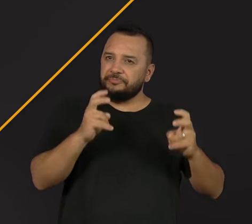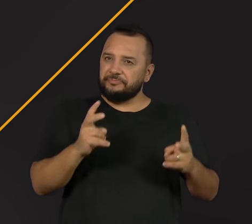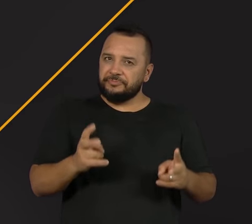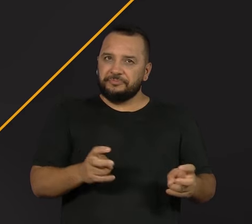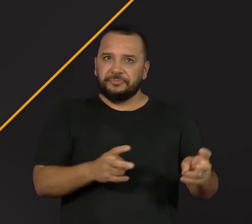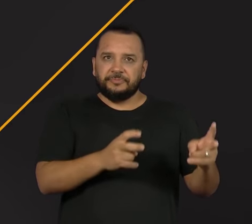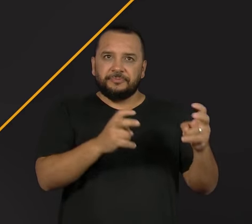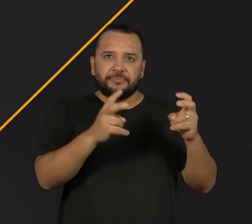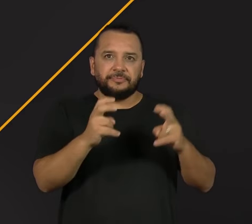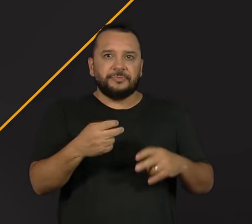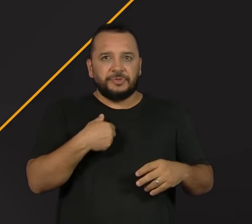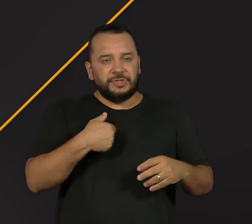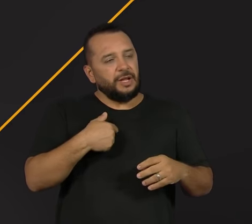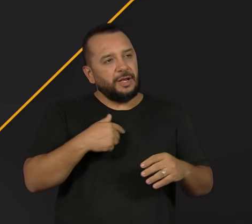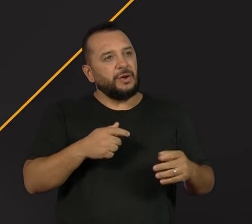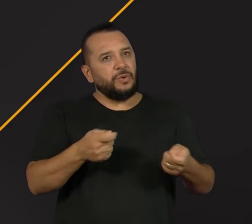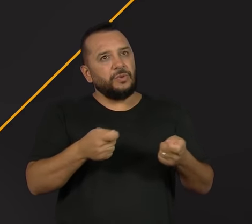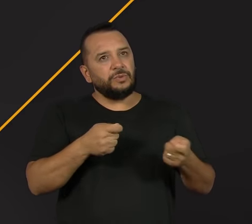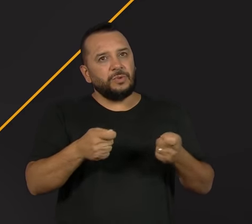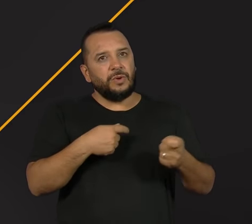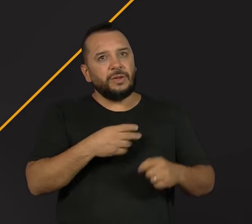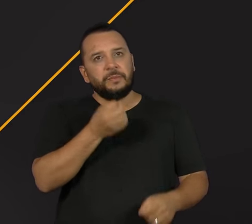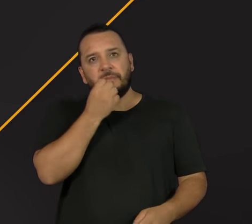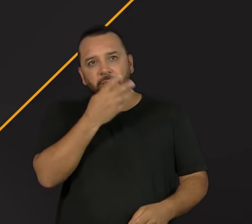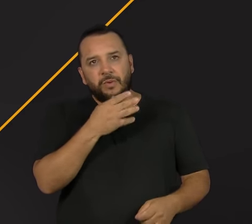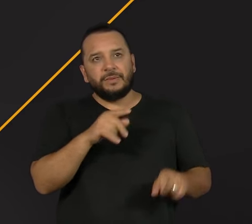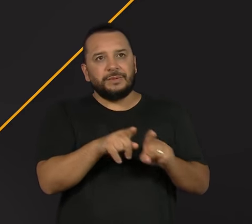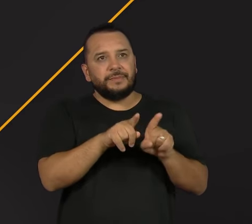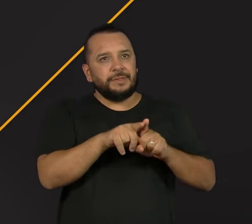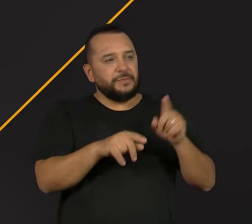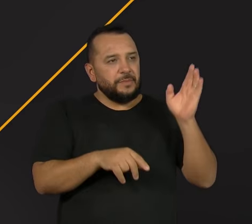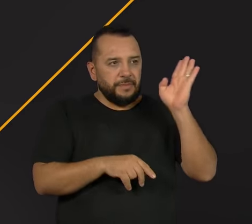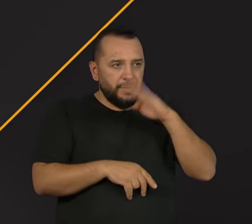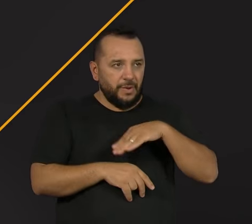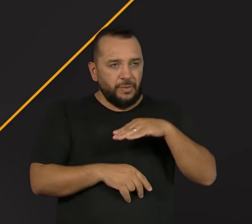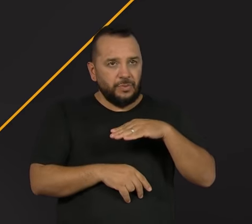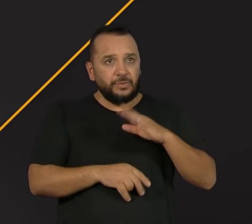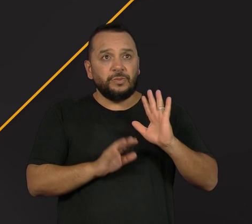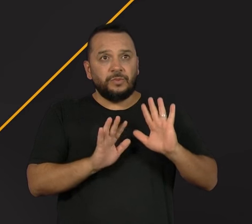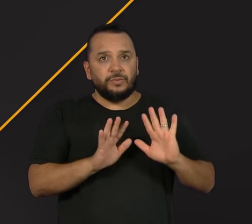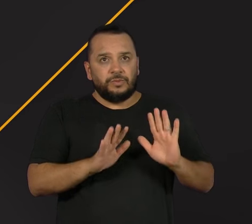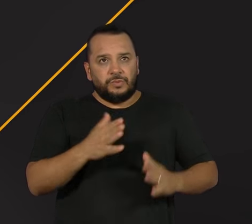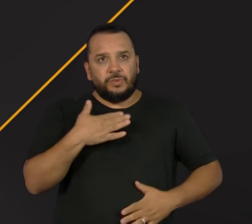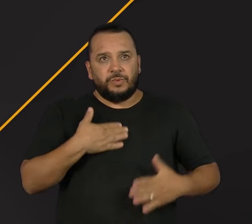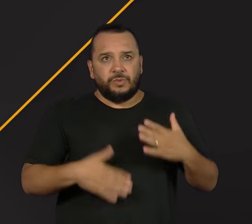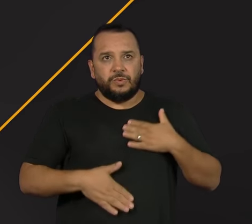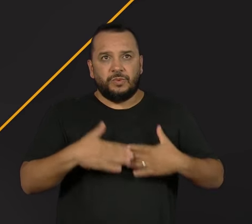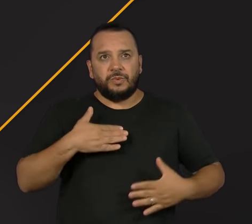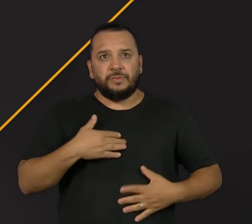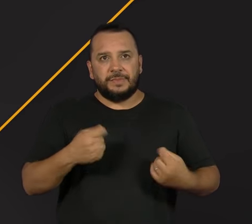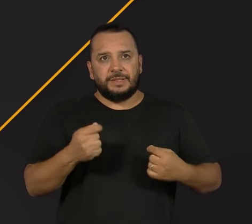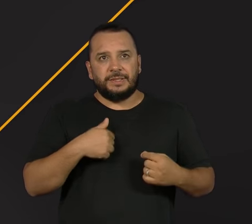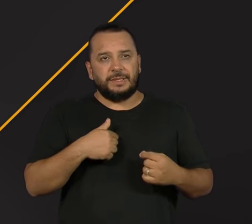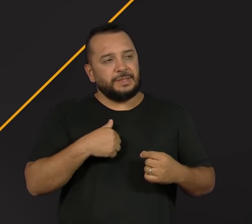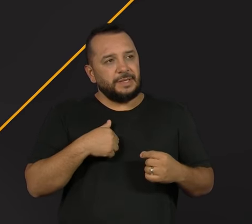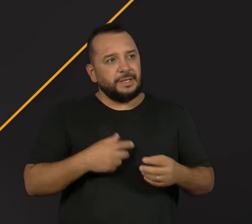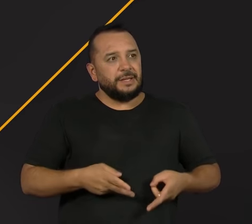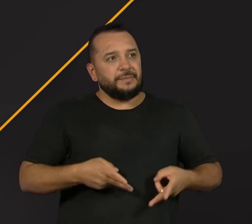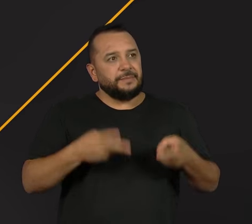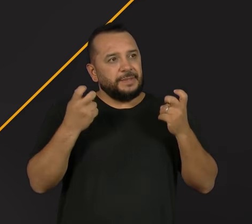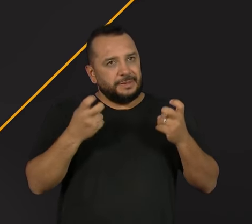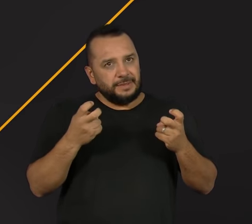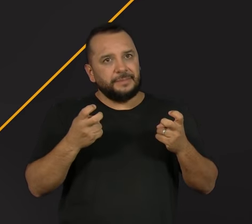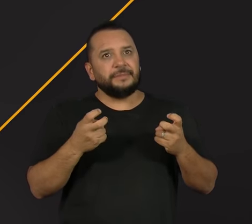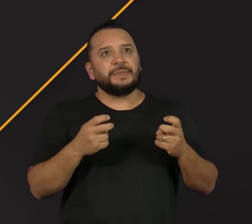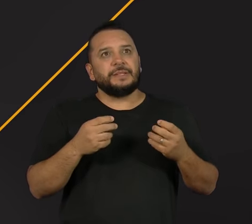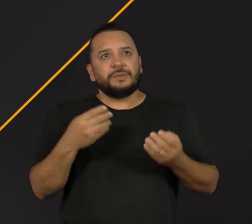no bom e no mau sentido psíquico. O que precisa num trabalho corporal é criar códigos